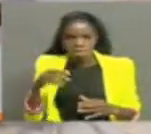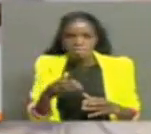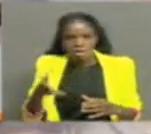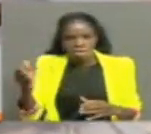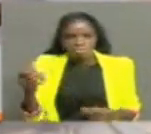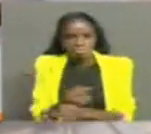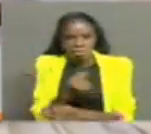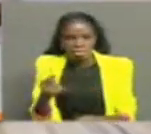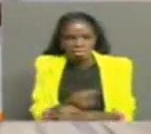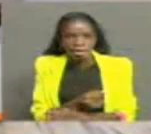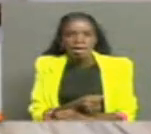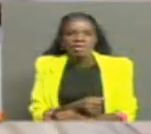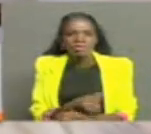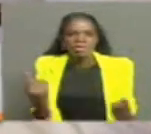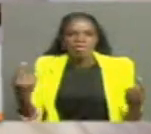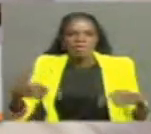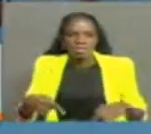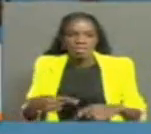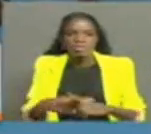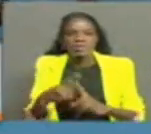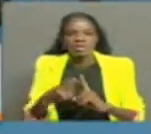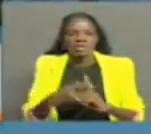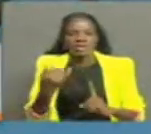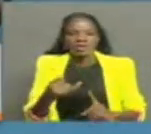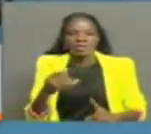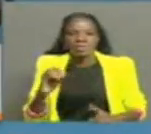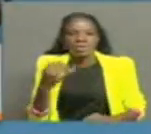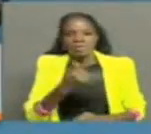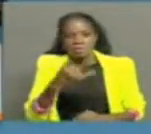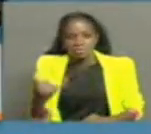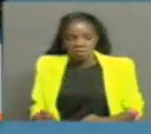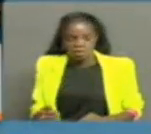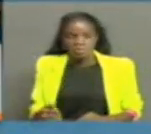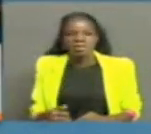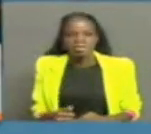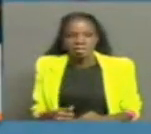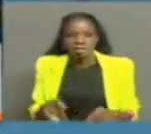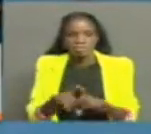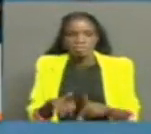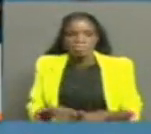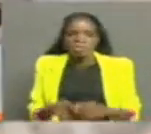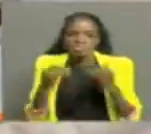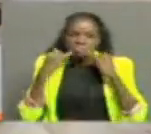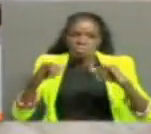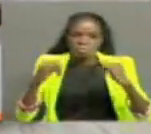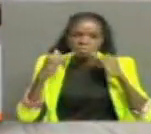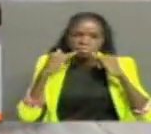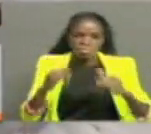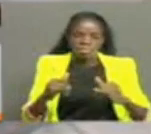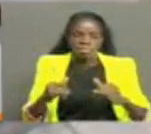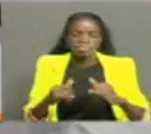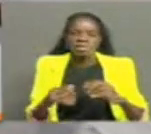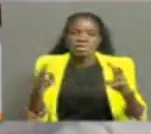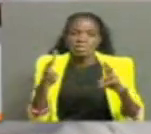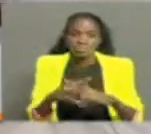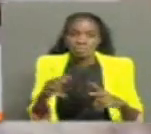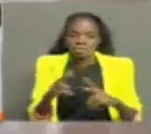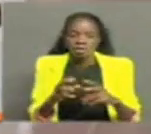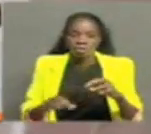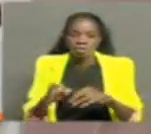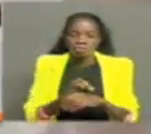e pronto para os desafios de 2022. E não faltou o apelo ao combate à Covid. Muitos irmãos nossos, muitos familiares